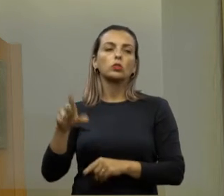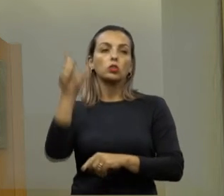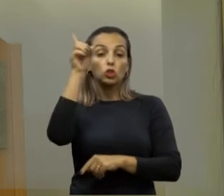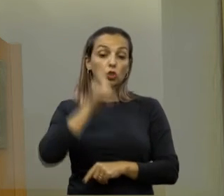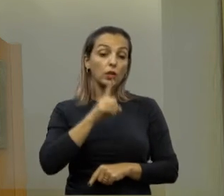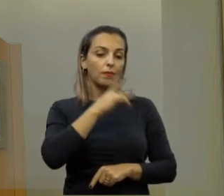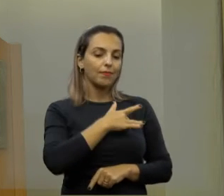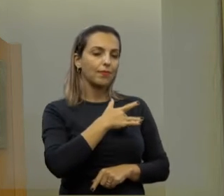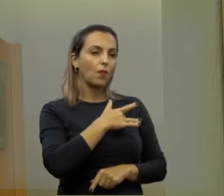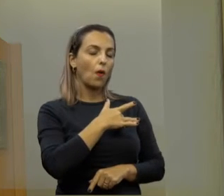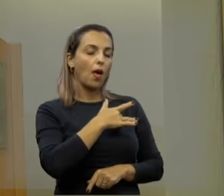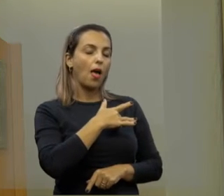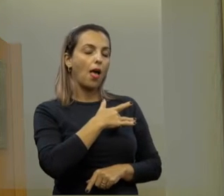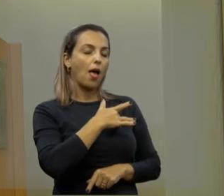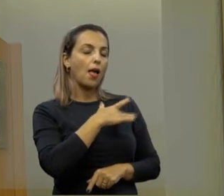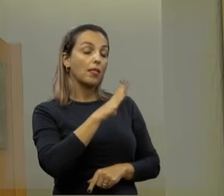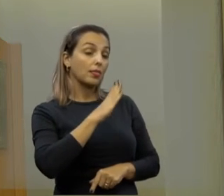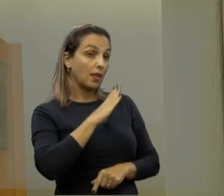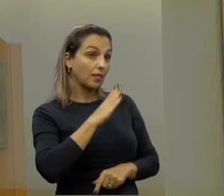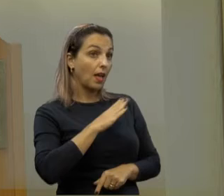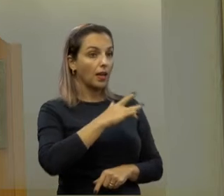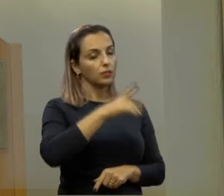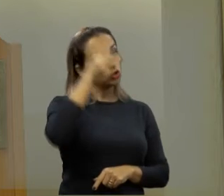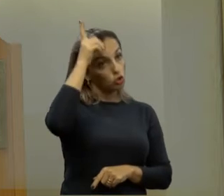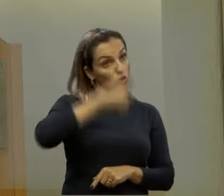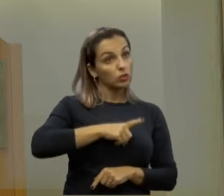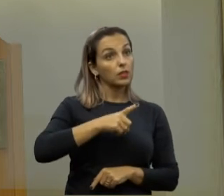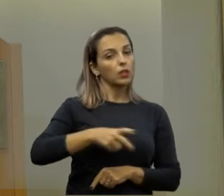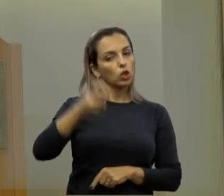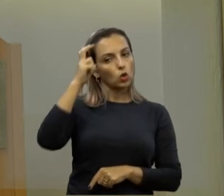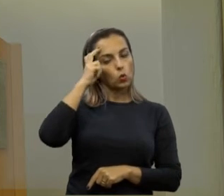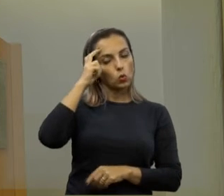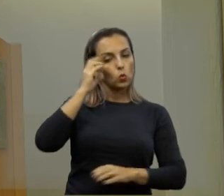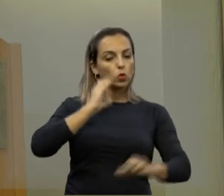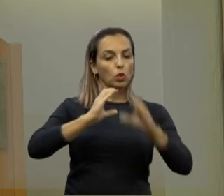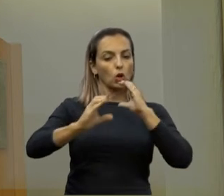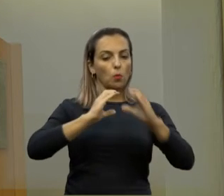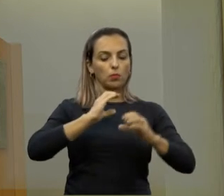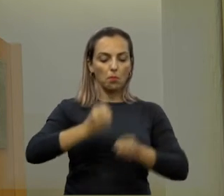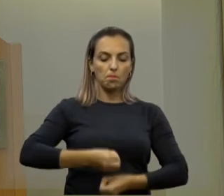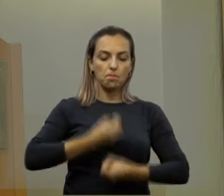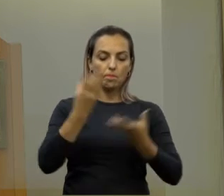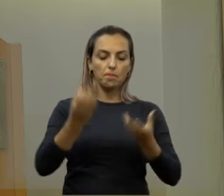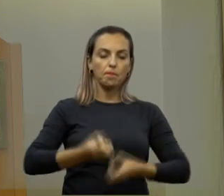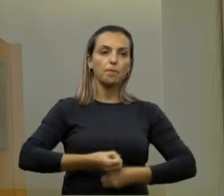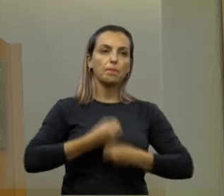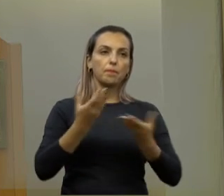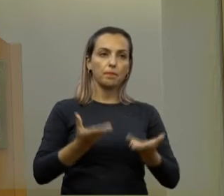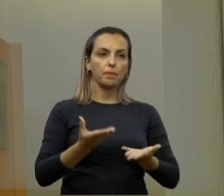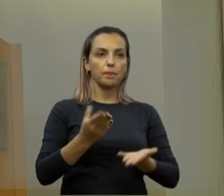direito à cultura direito à comunicação e à liberdade de expressão